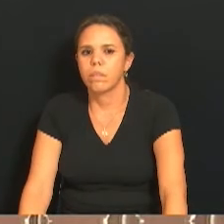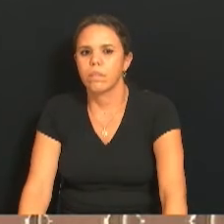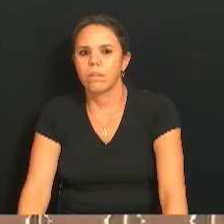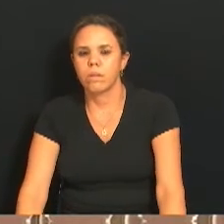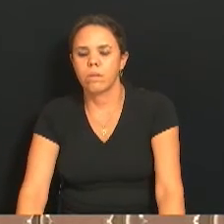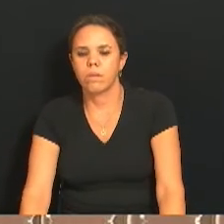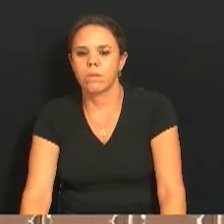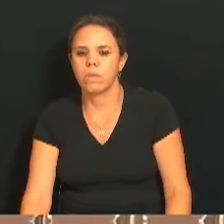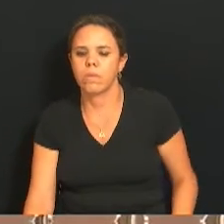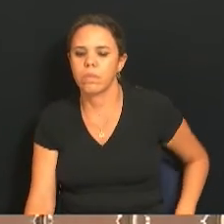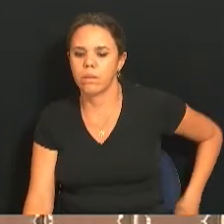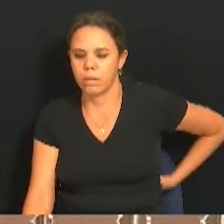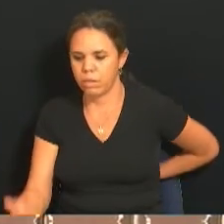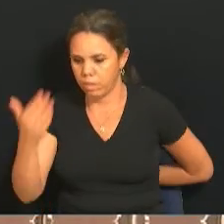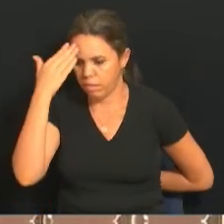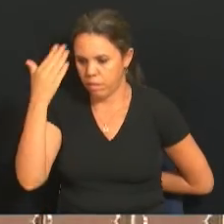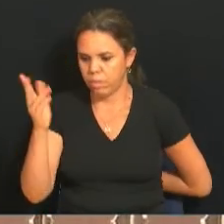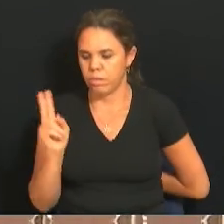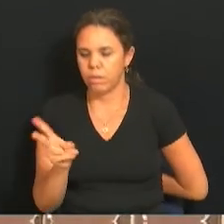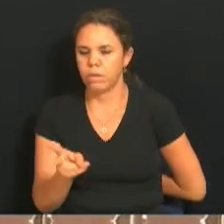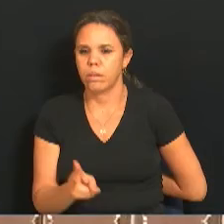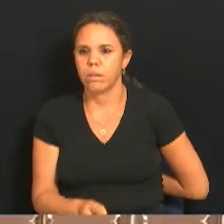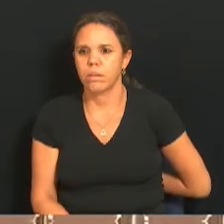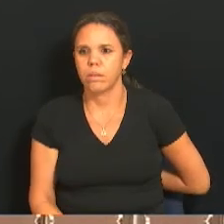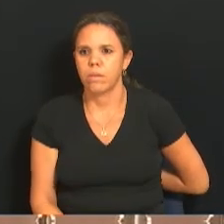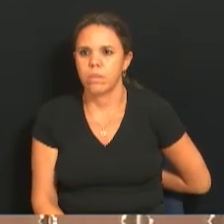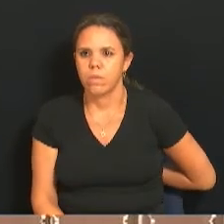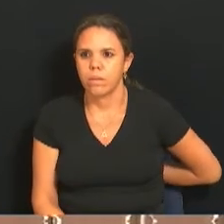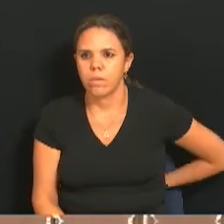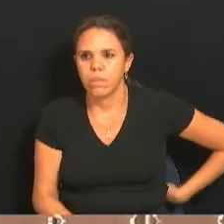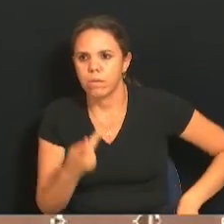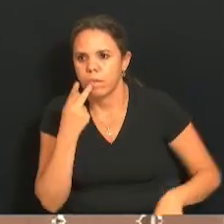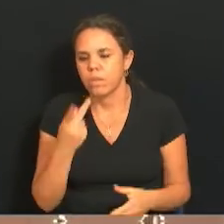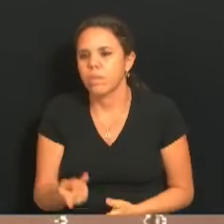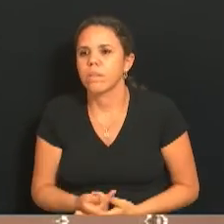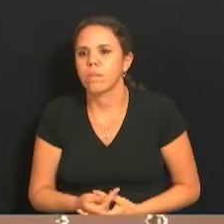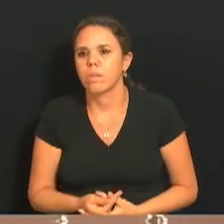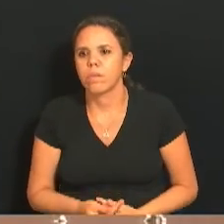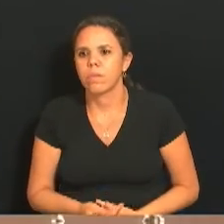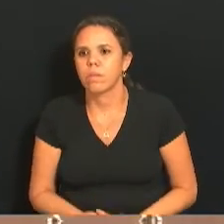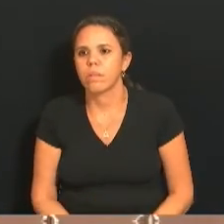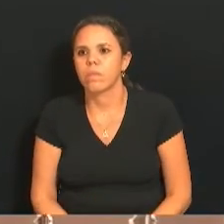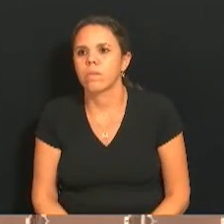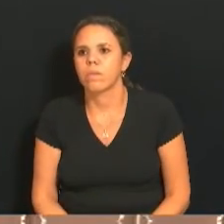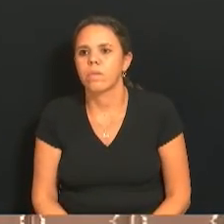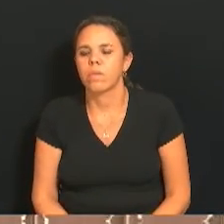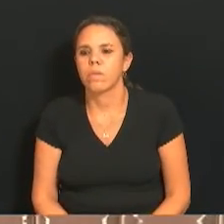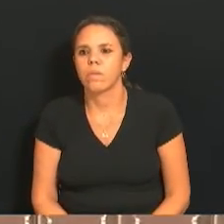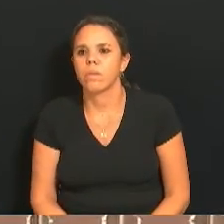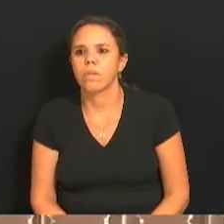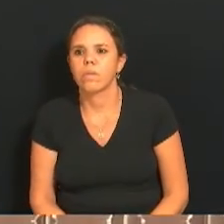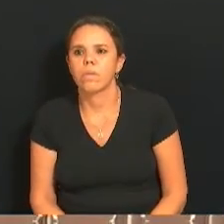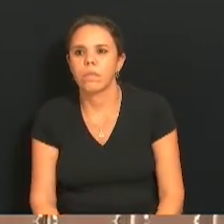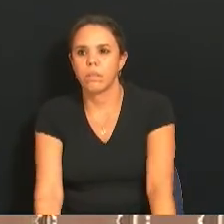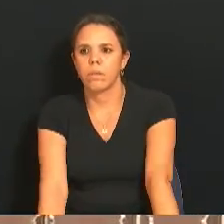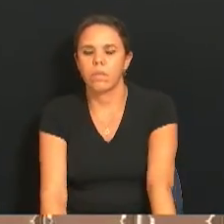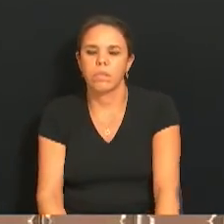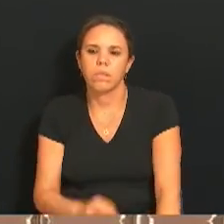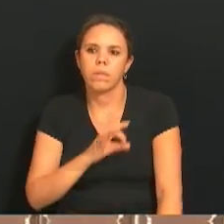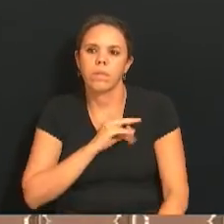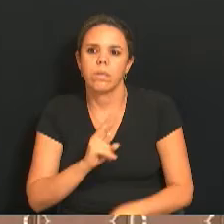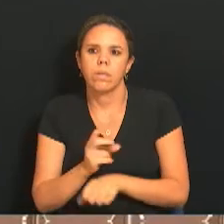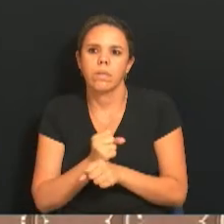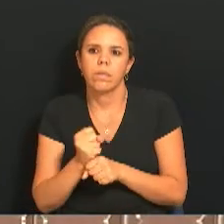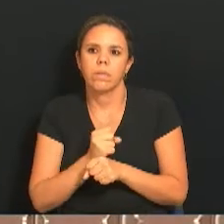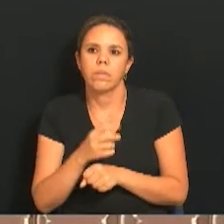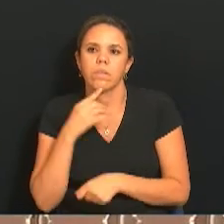Comandante Lourdes, obrigado, como sempre, né? Eu falei do senhor Preto, mas não tem jeito também de falar, comandante Lourdes. Quantos anos a gente já